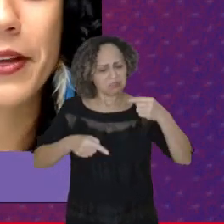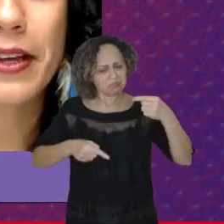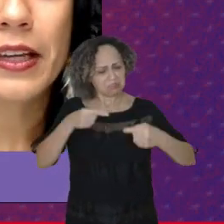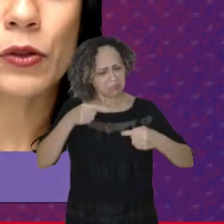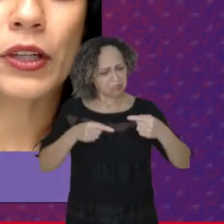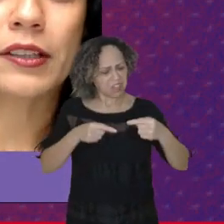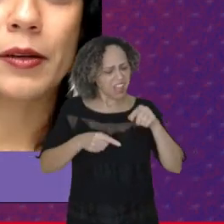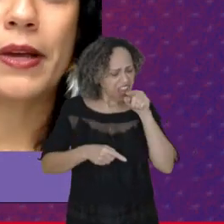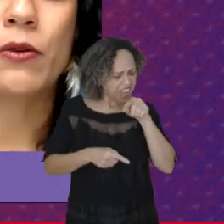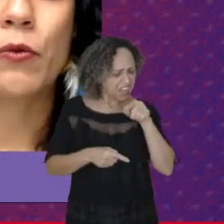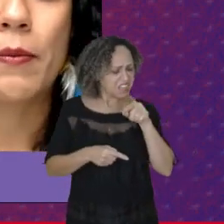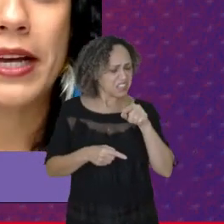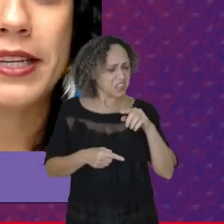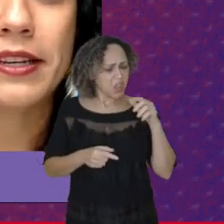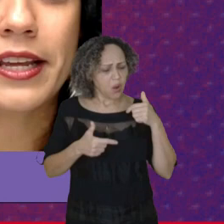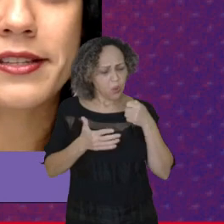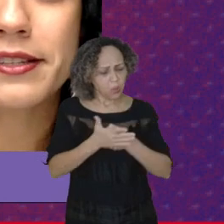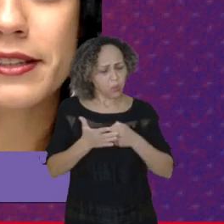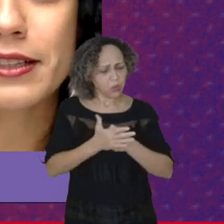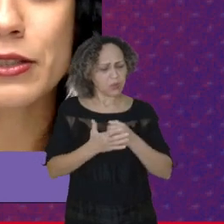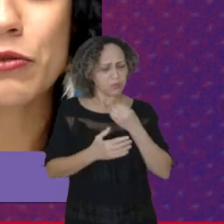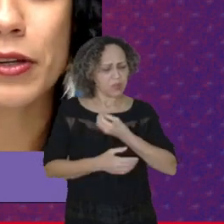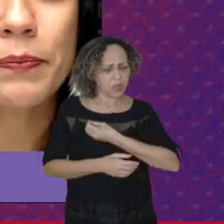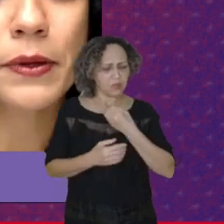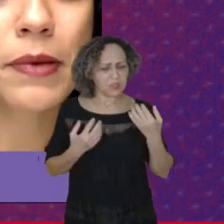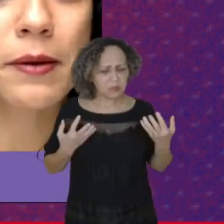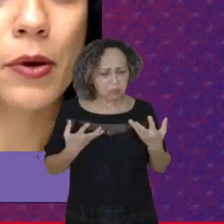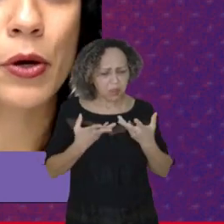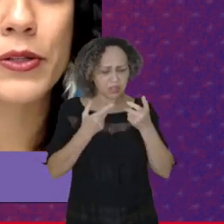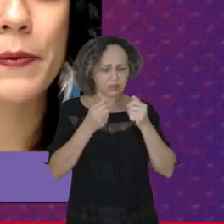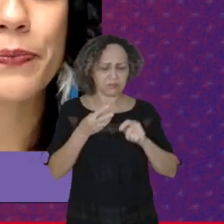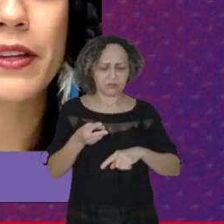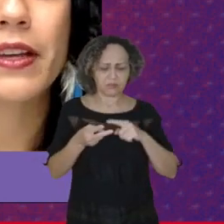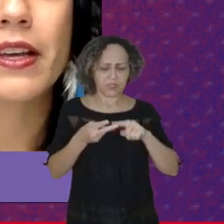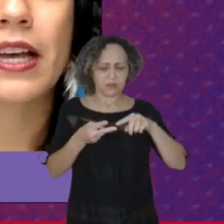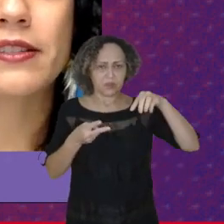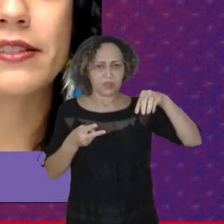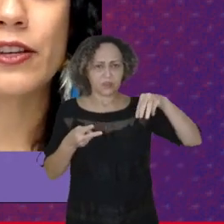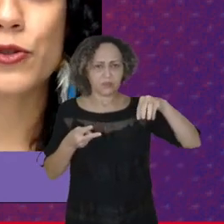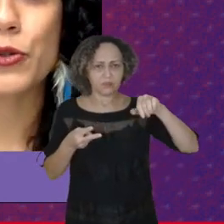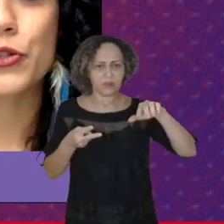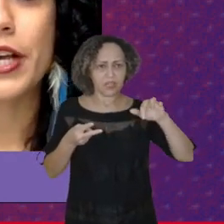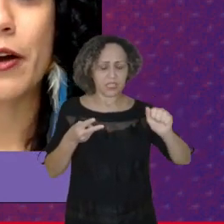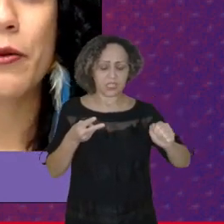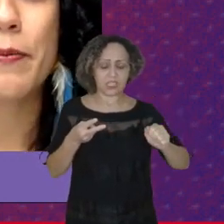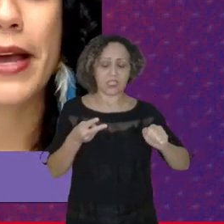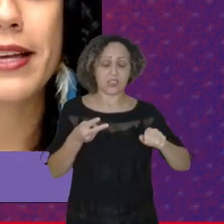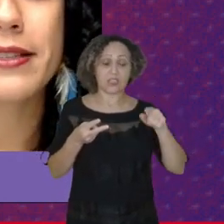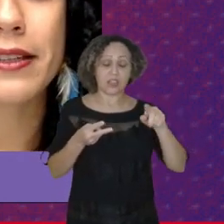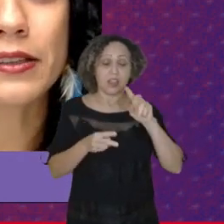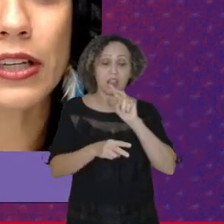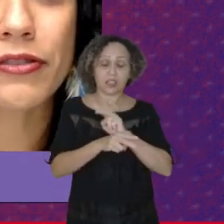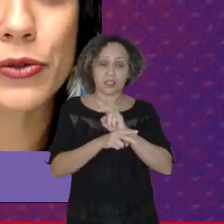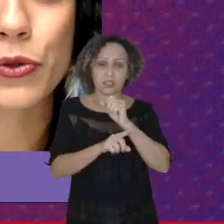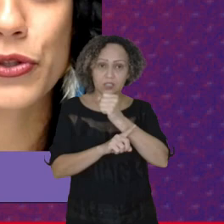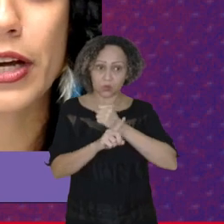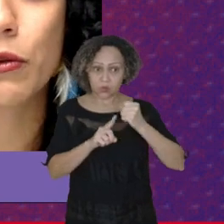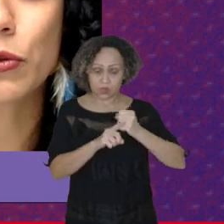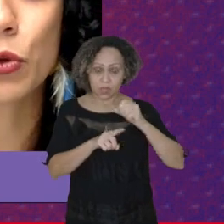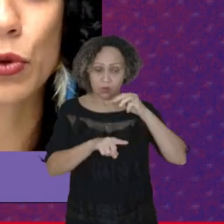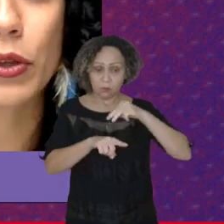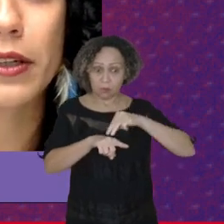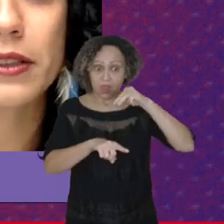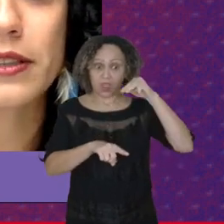viver. Estou aqui também com a Maria Inês da Silva Barbosa, assistente social, mestra em